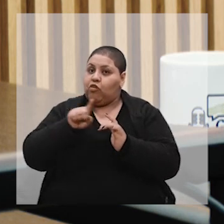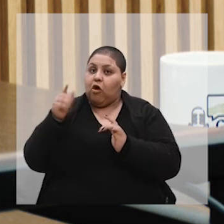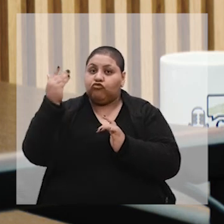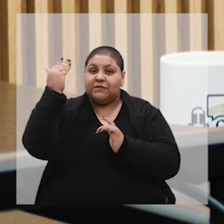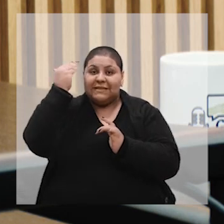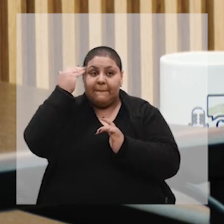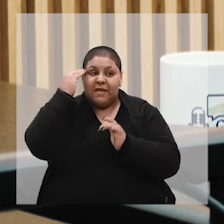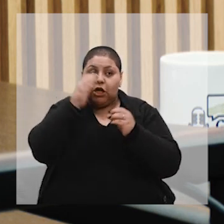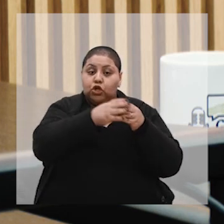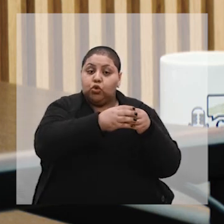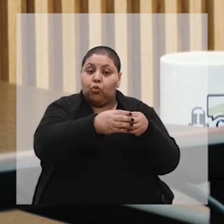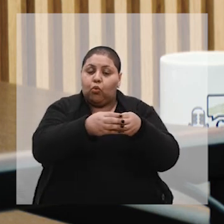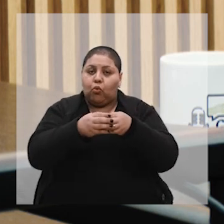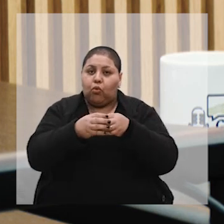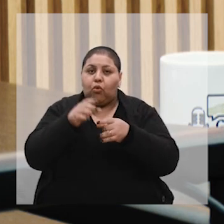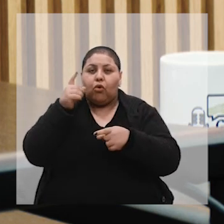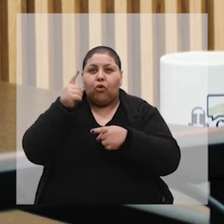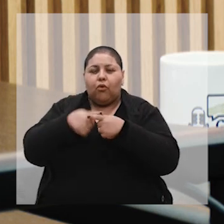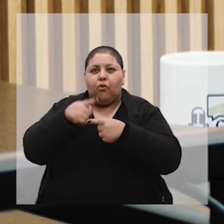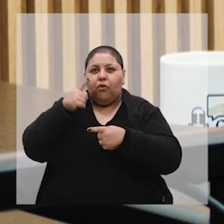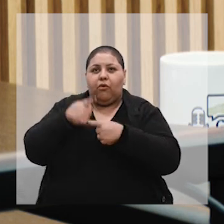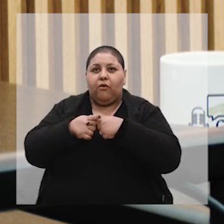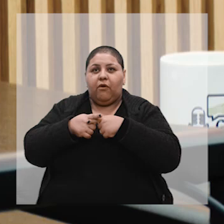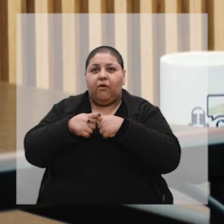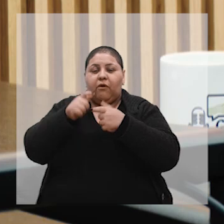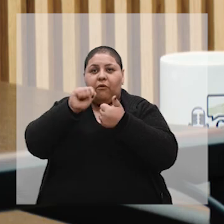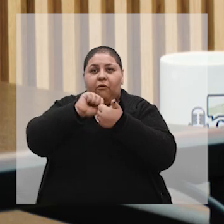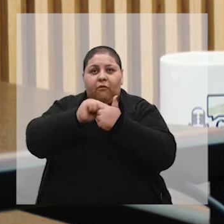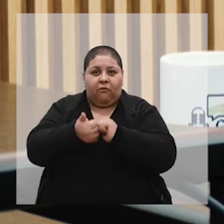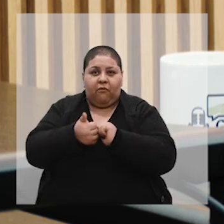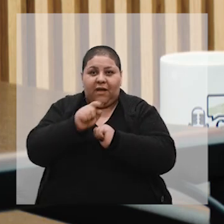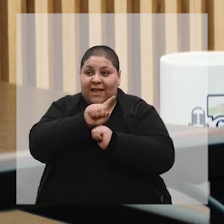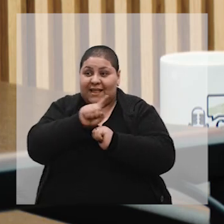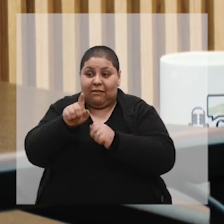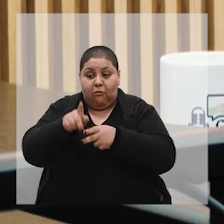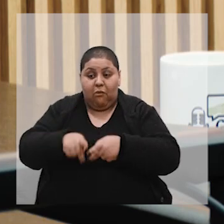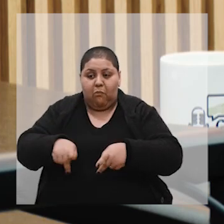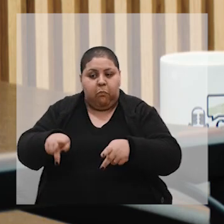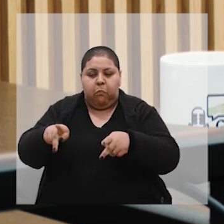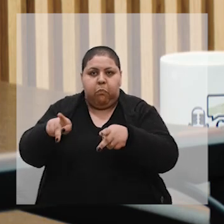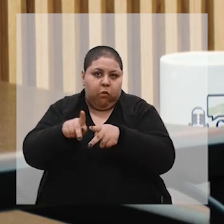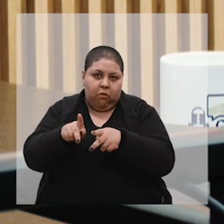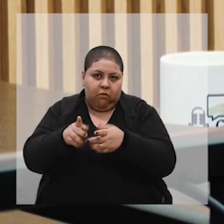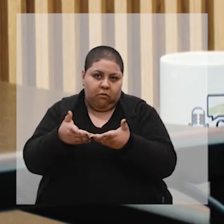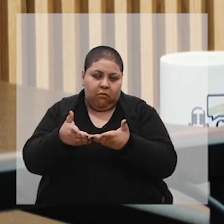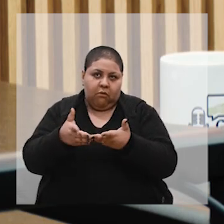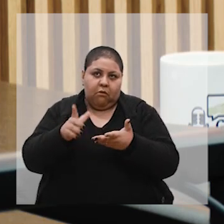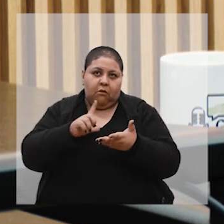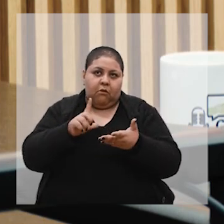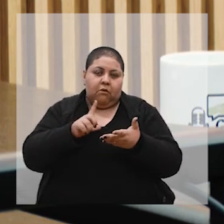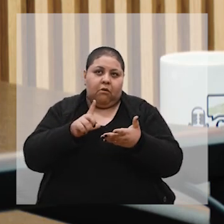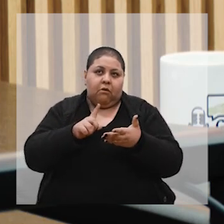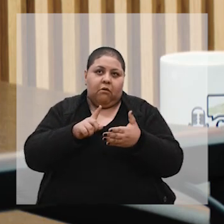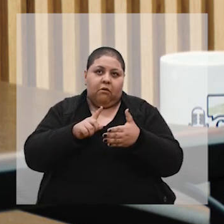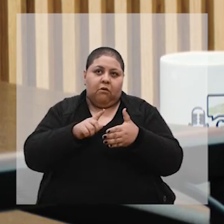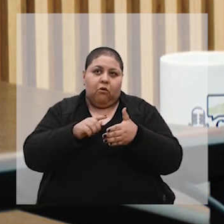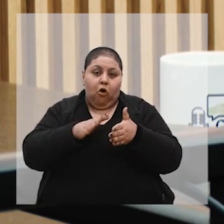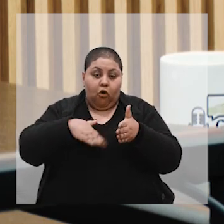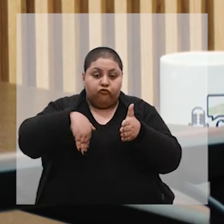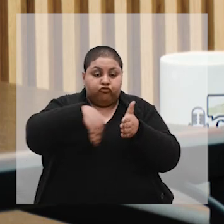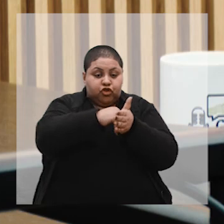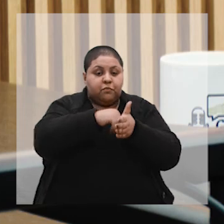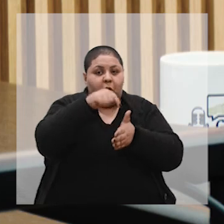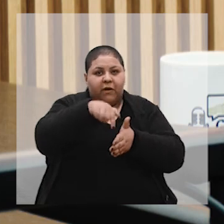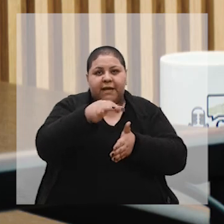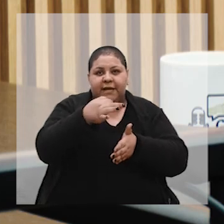sabia da seleção brasileira, porque é um esporte que não é popular ainda. Apesar do futebol no Brasil ser